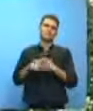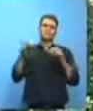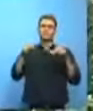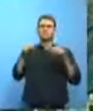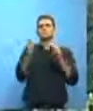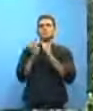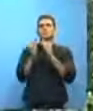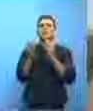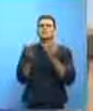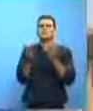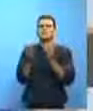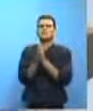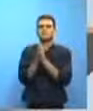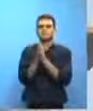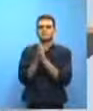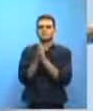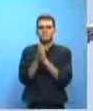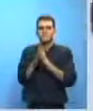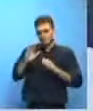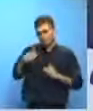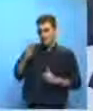pensativa. O menino veio, né? Criança, né? A mãe que mandou.